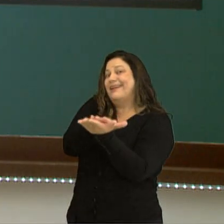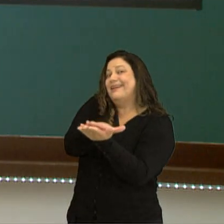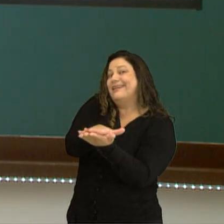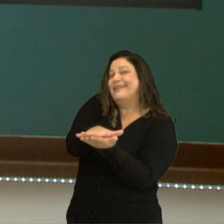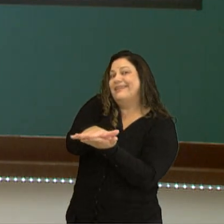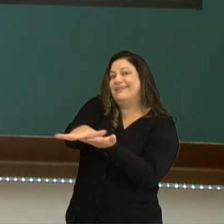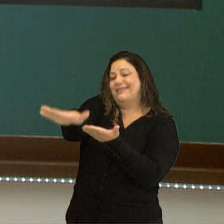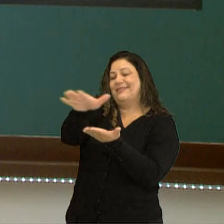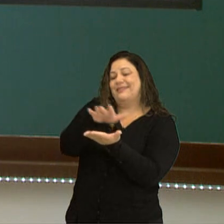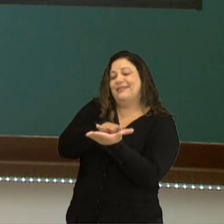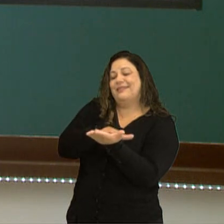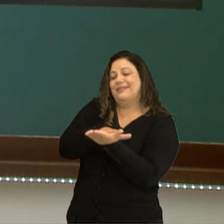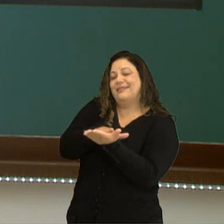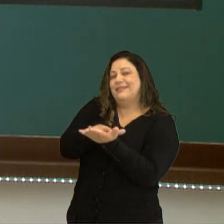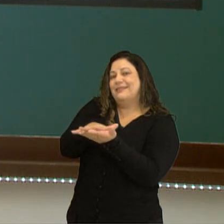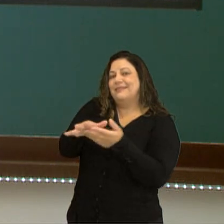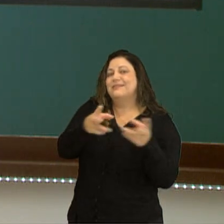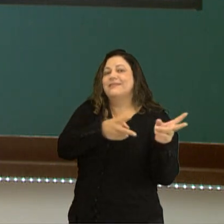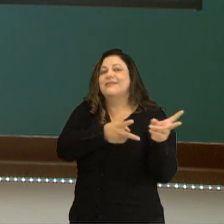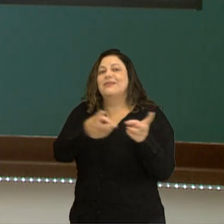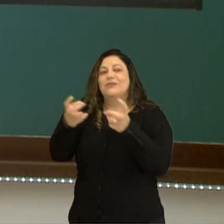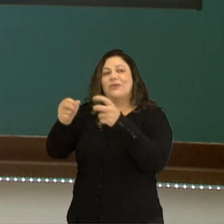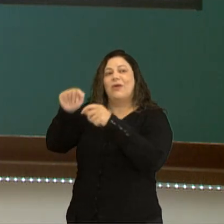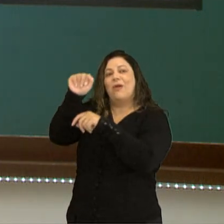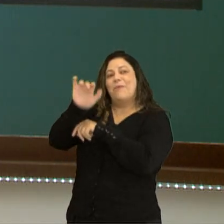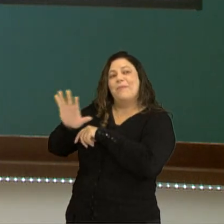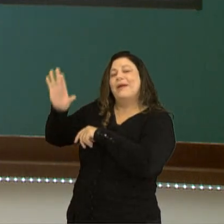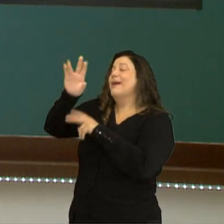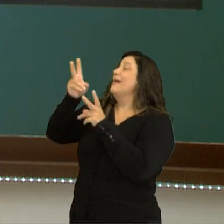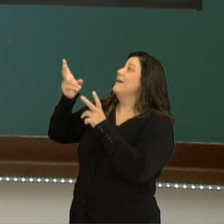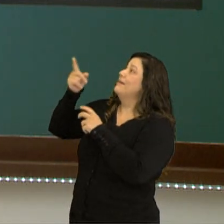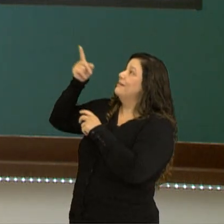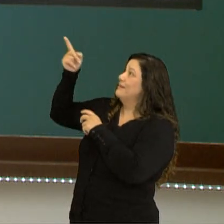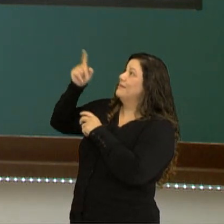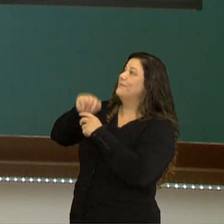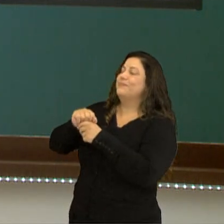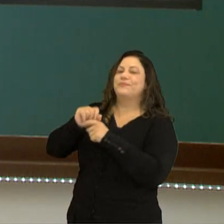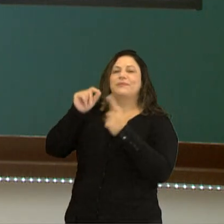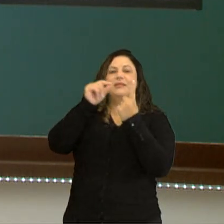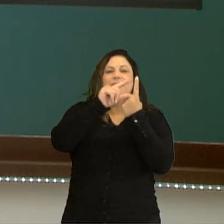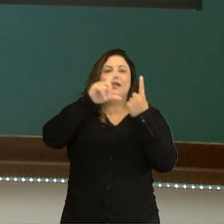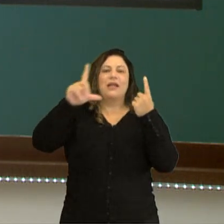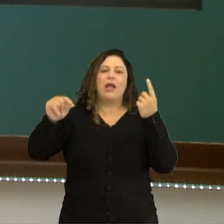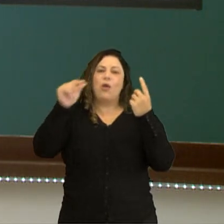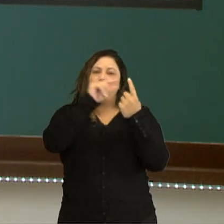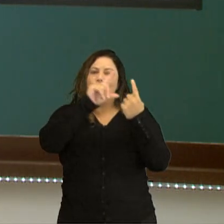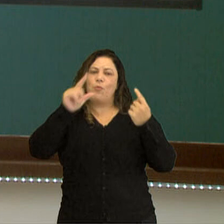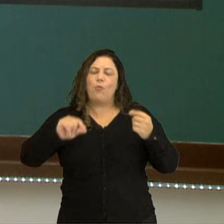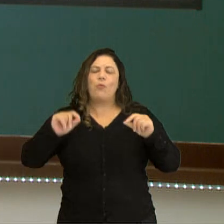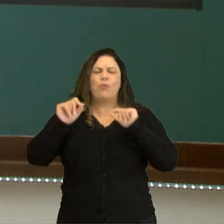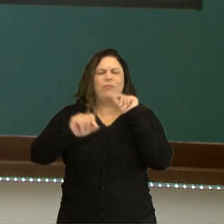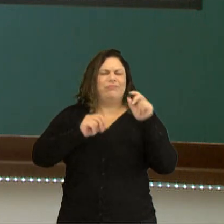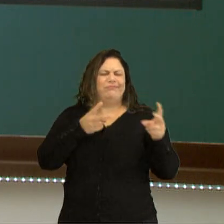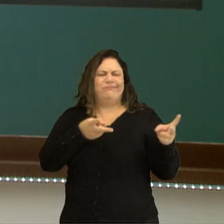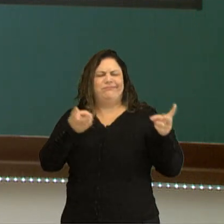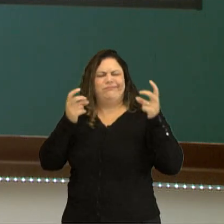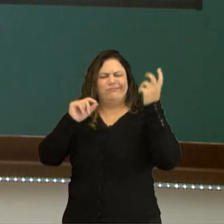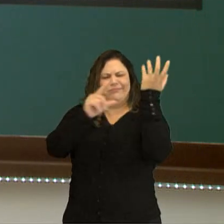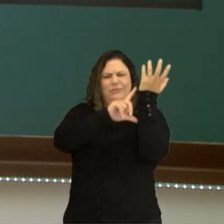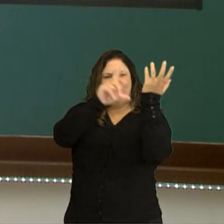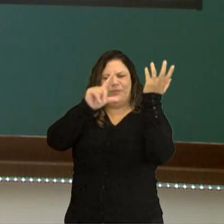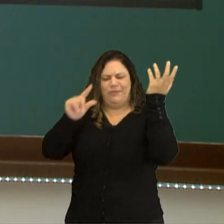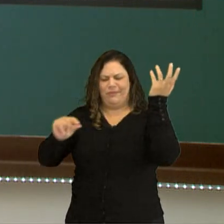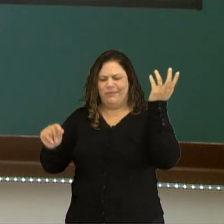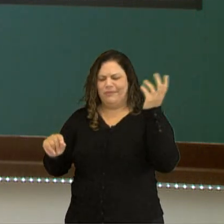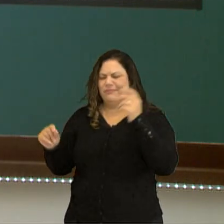ó. Quando a gente olha para essa imagem aqui, a gente está vendo a imagem de uma folha e dá a impressão de que ela também,